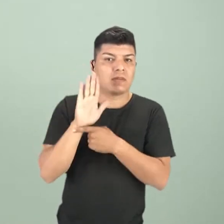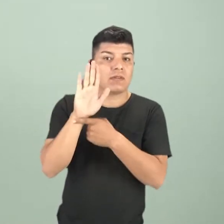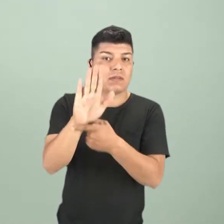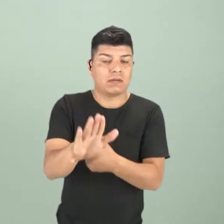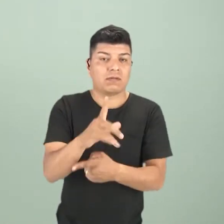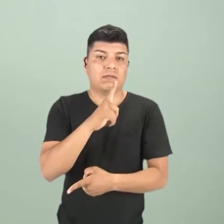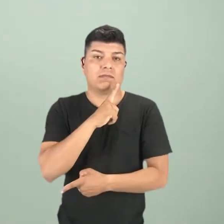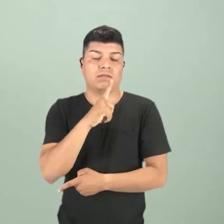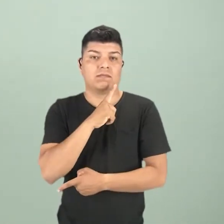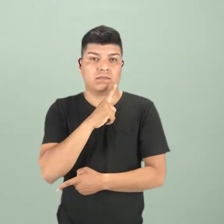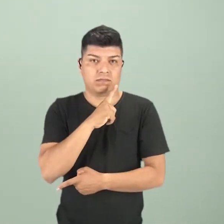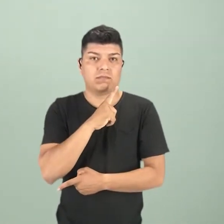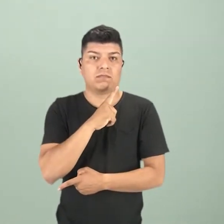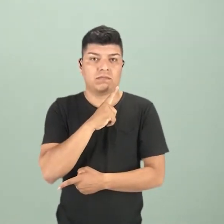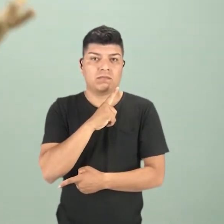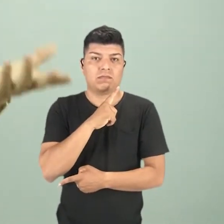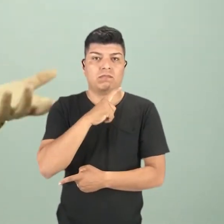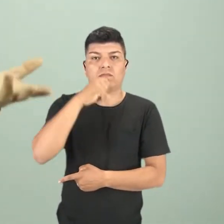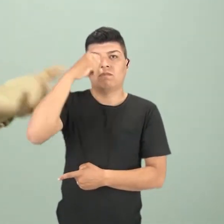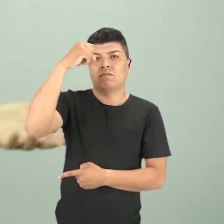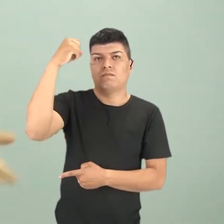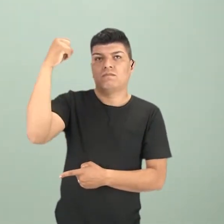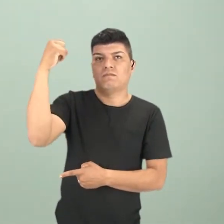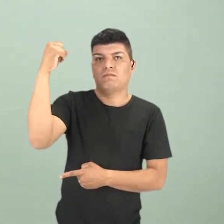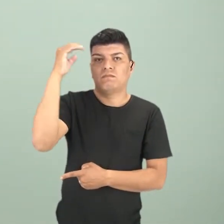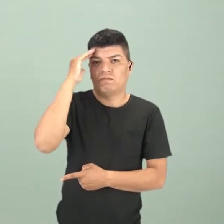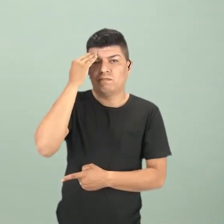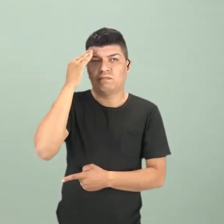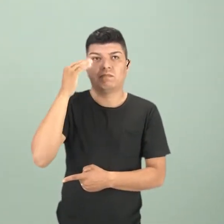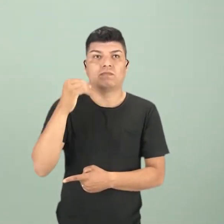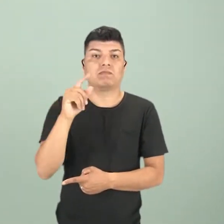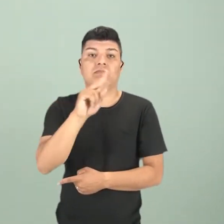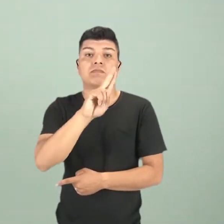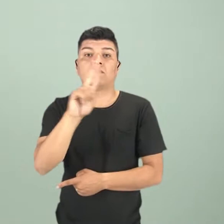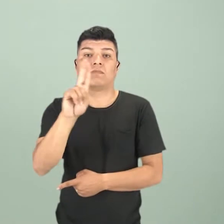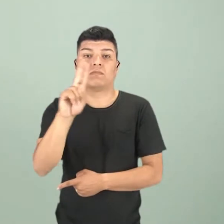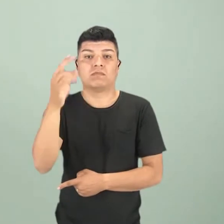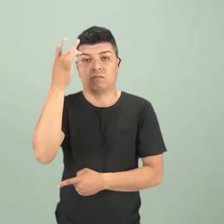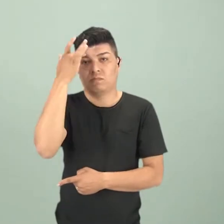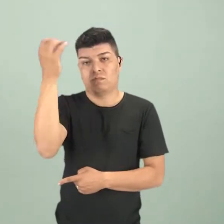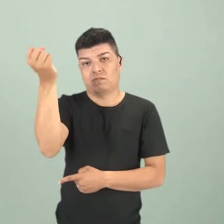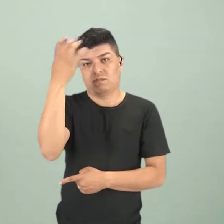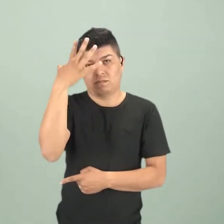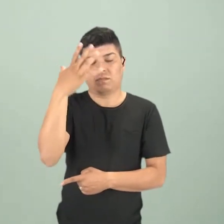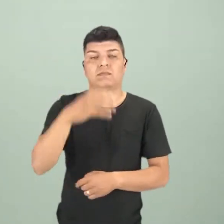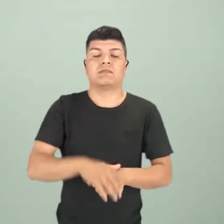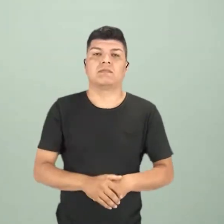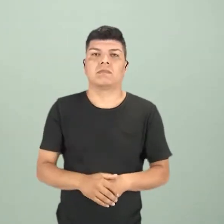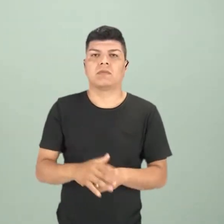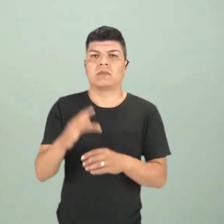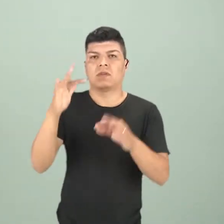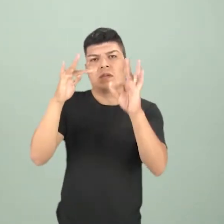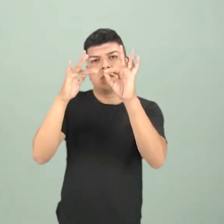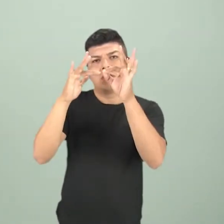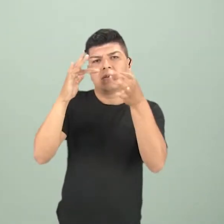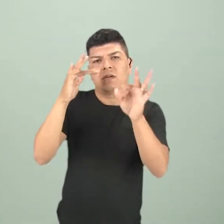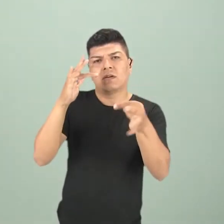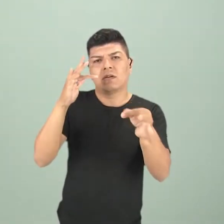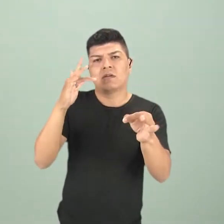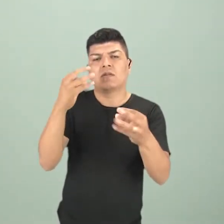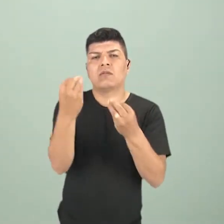ter essa luz, né, daí o nome iluminismo. E o arcadismo, como que ele acontece